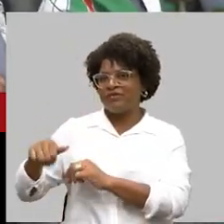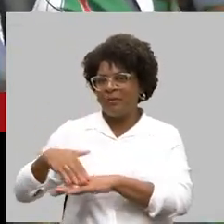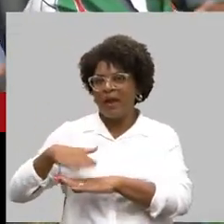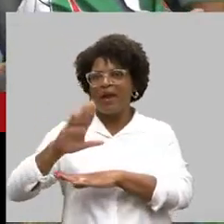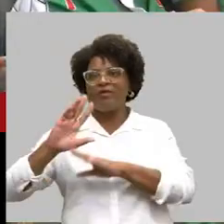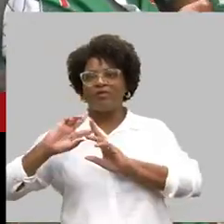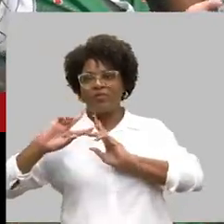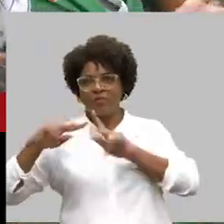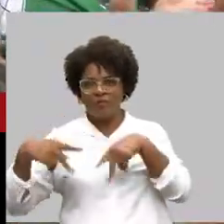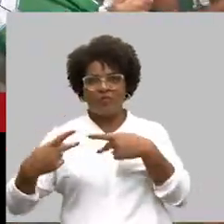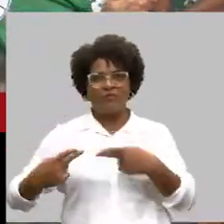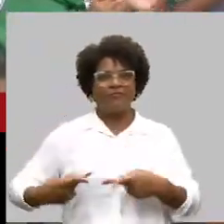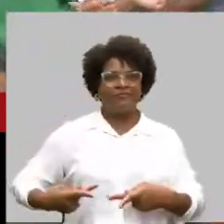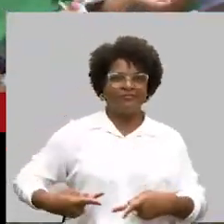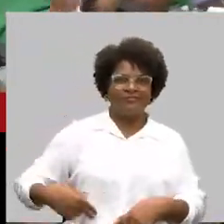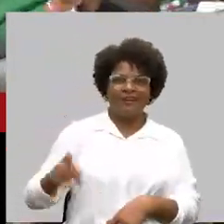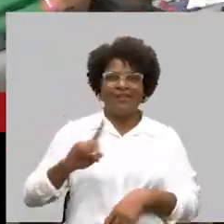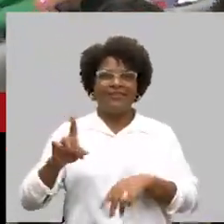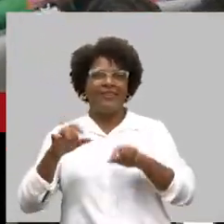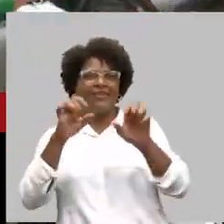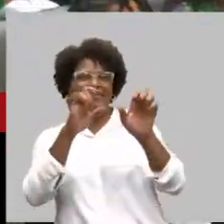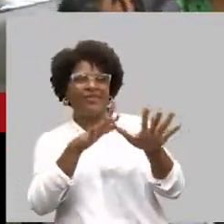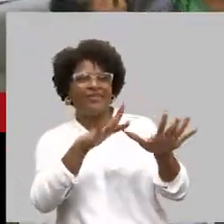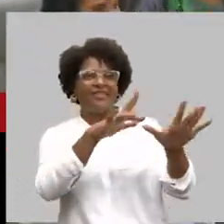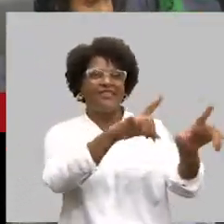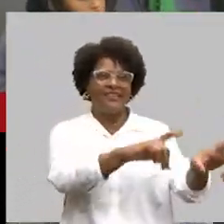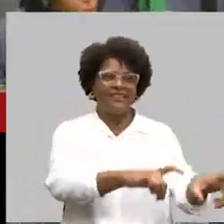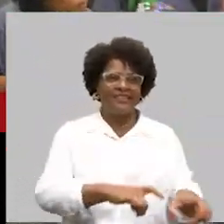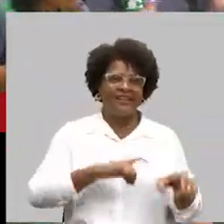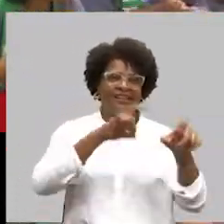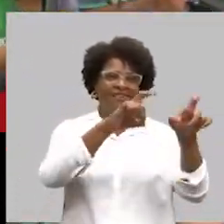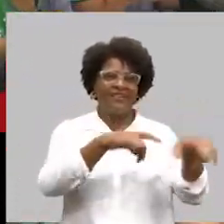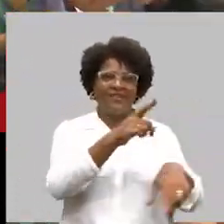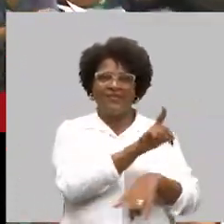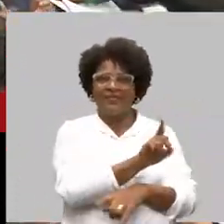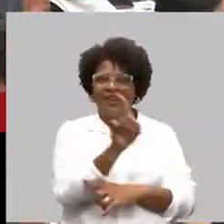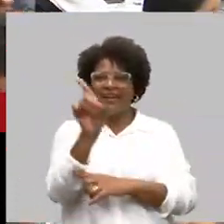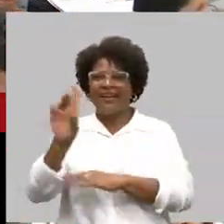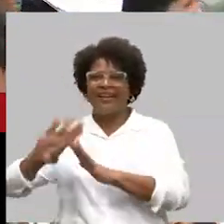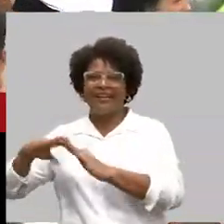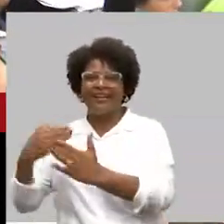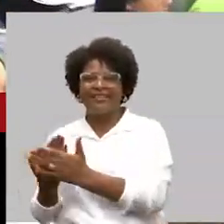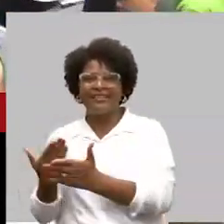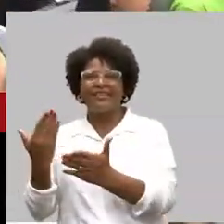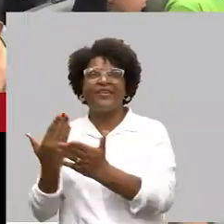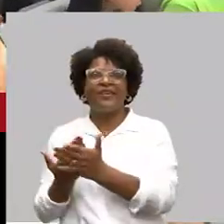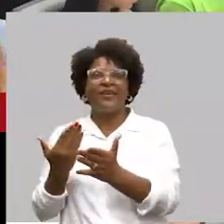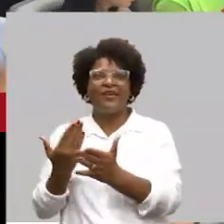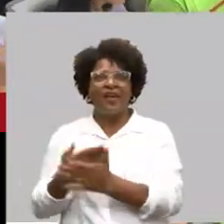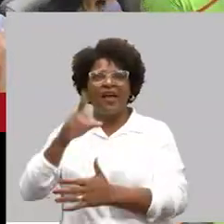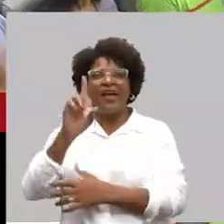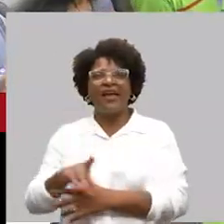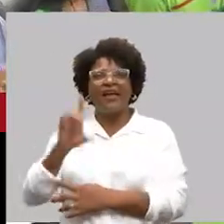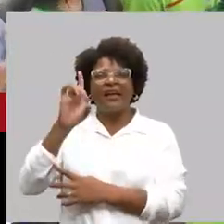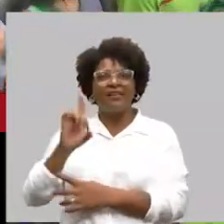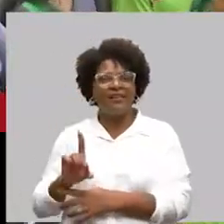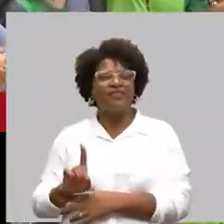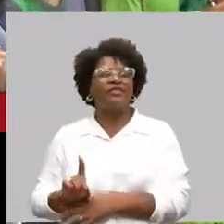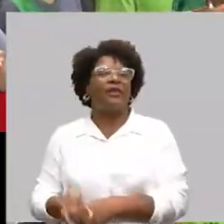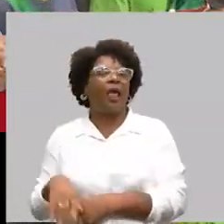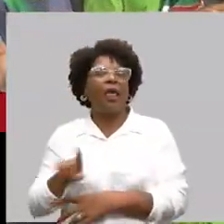sair do unicação no campo é não vou